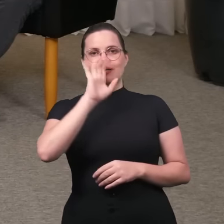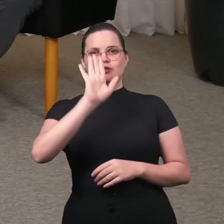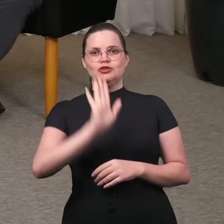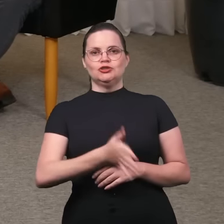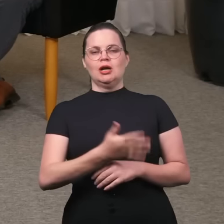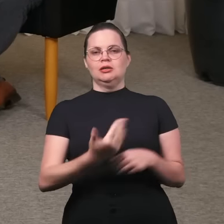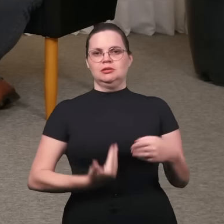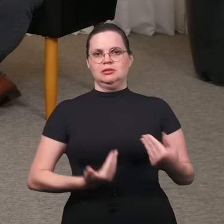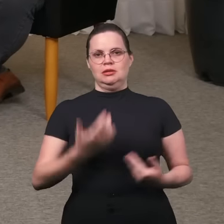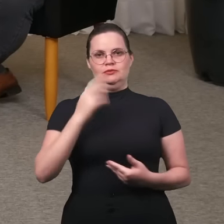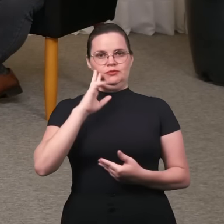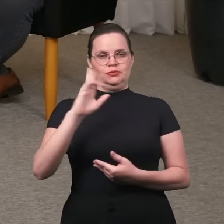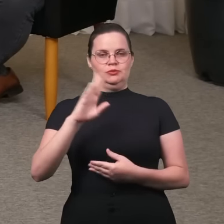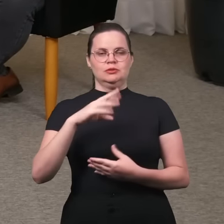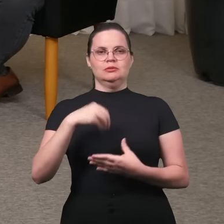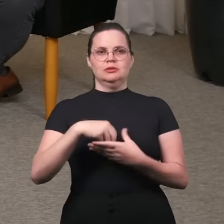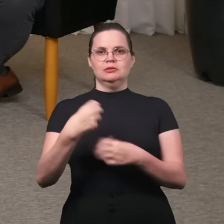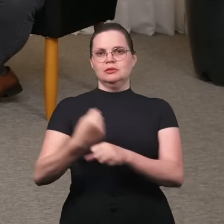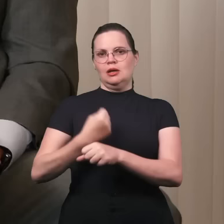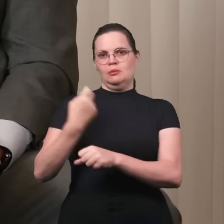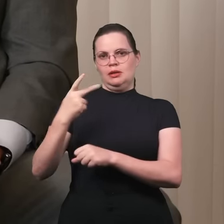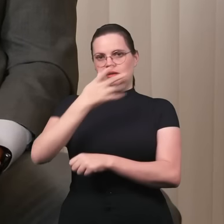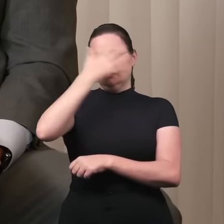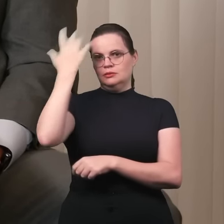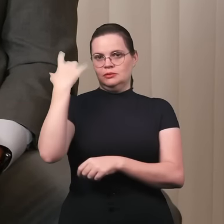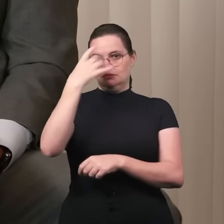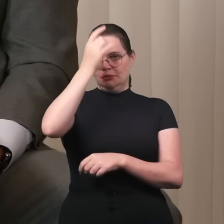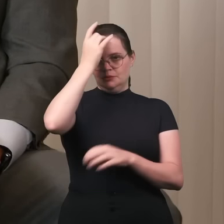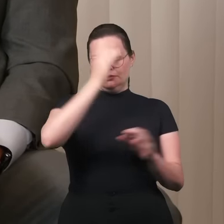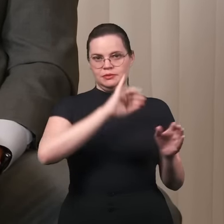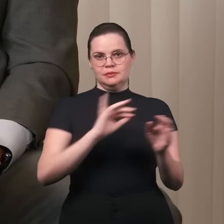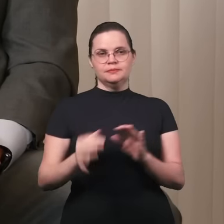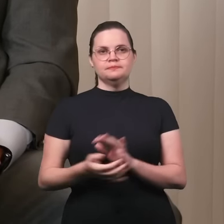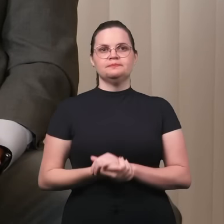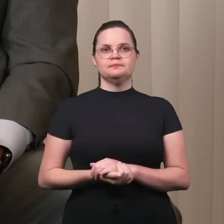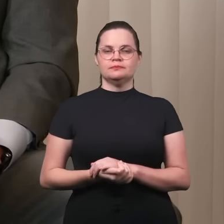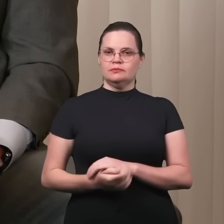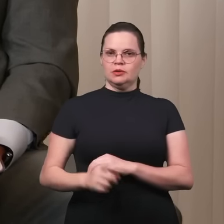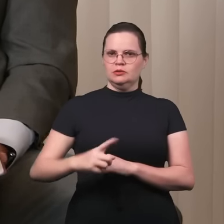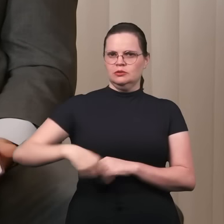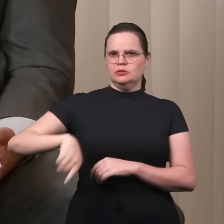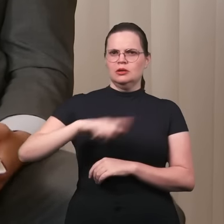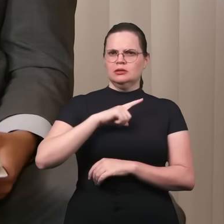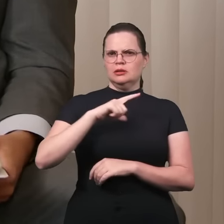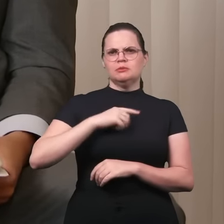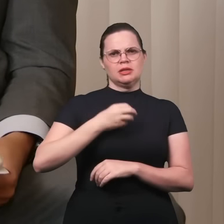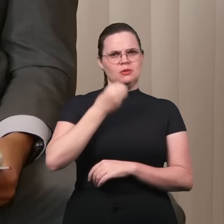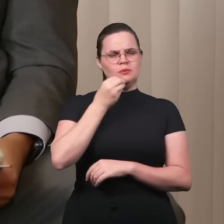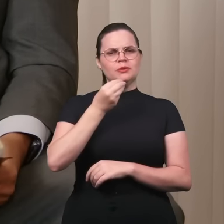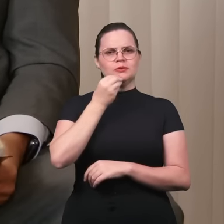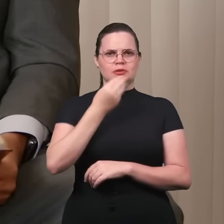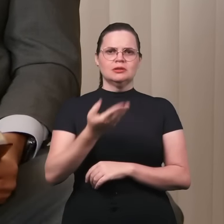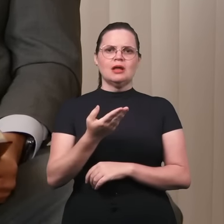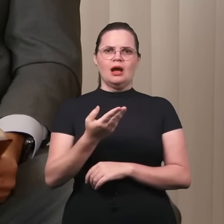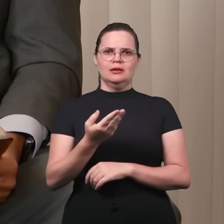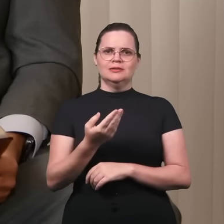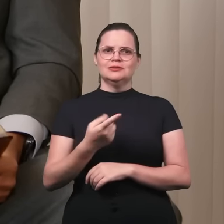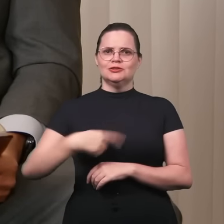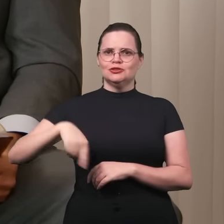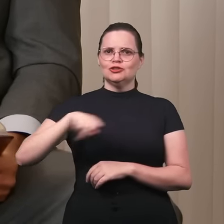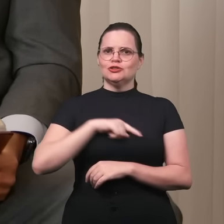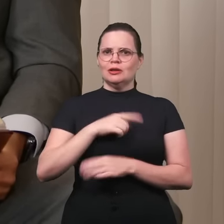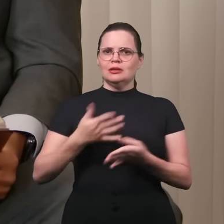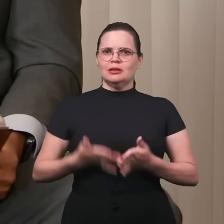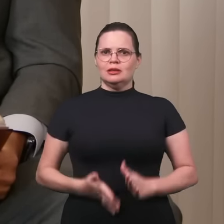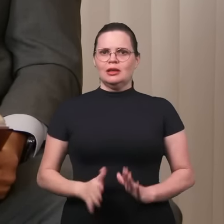a Deus. Há uma oportunidade ao homem de nascer na obra do Espírito Santo através